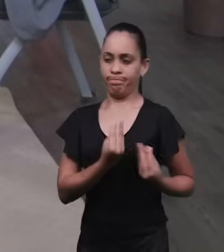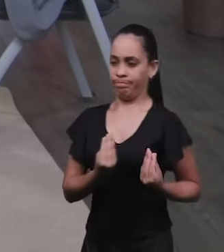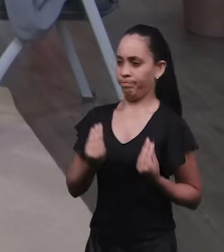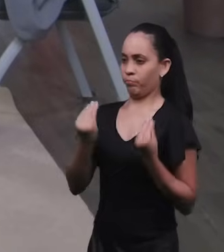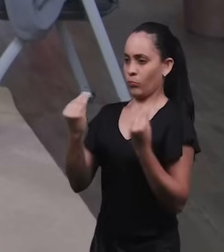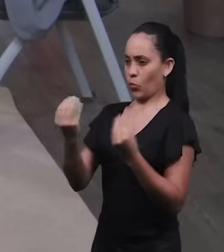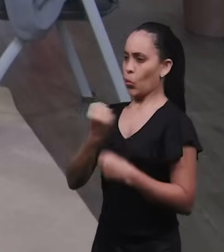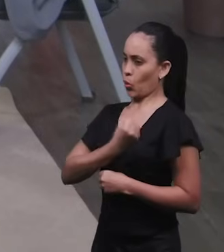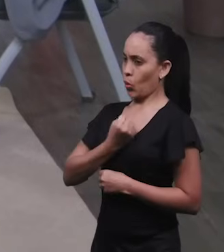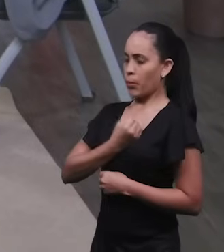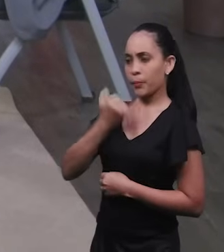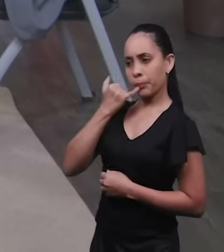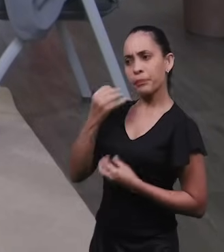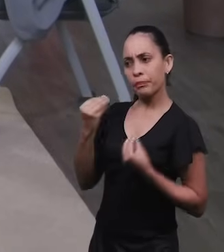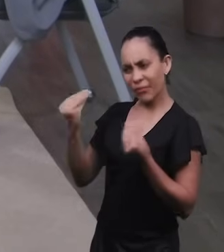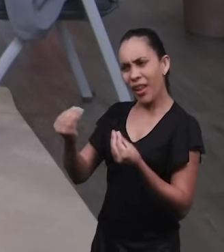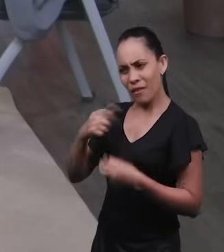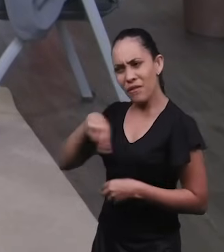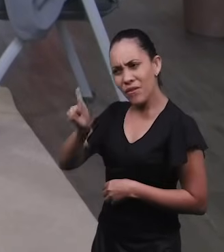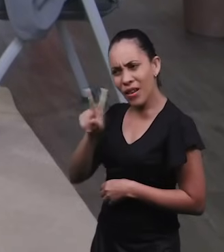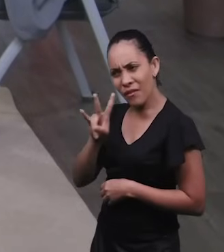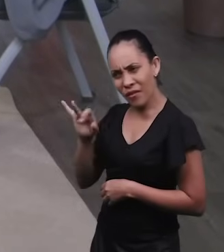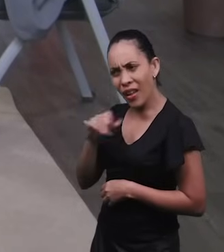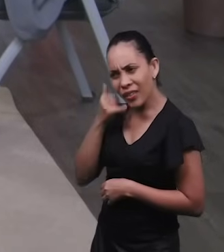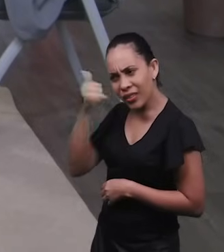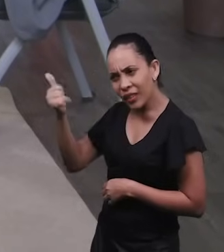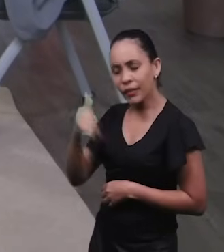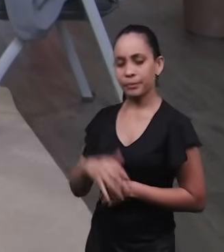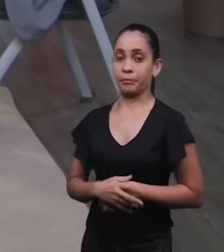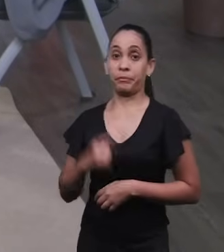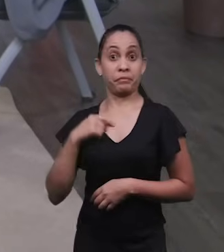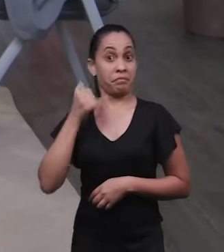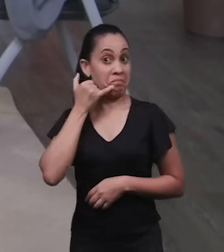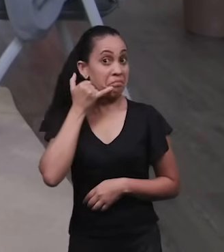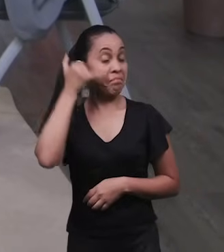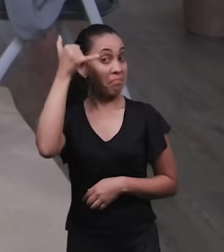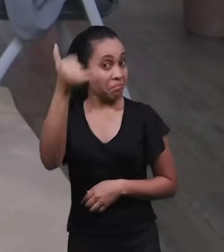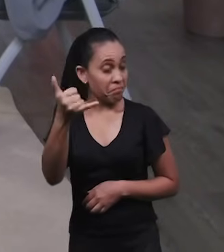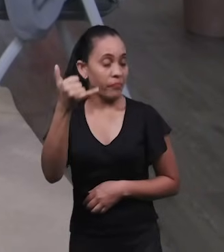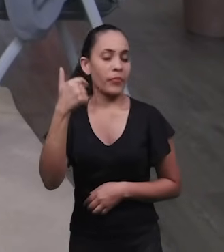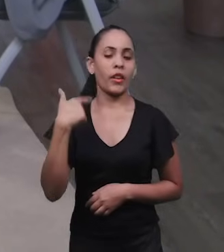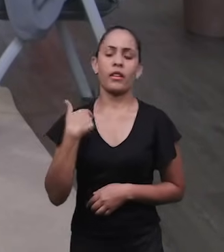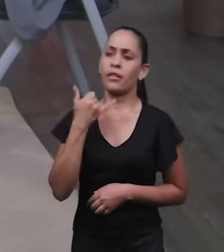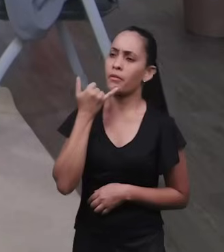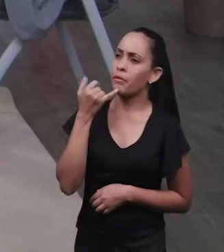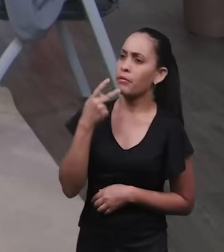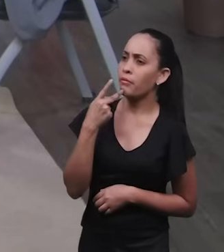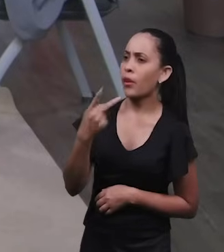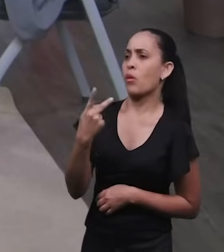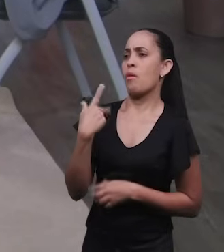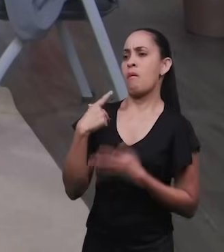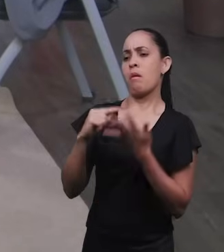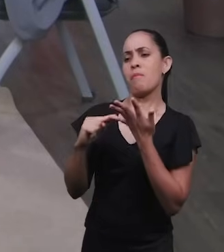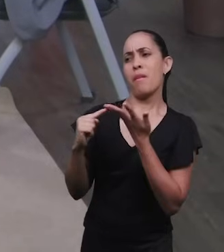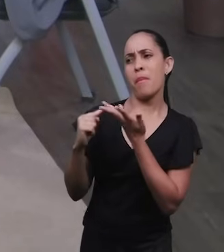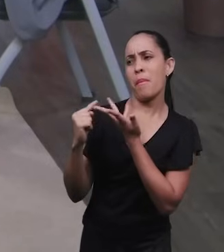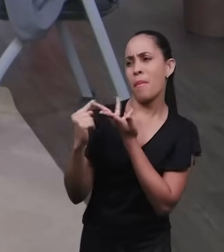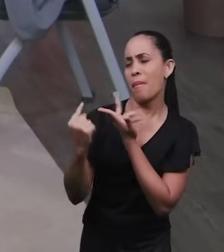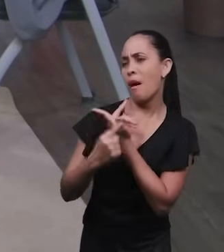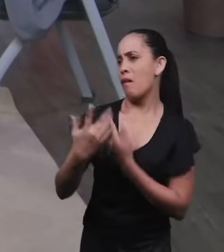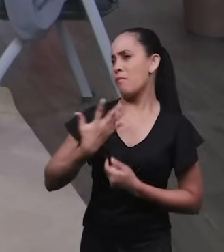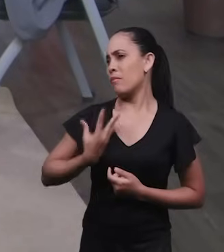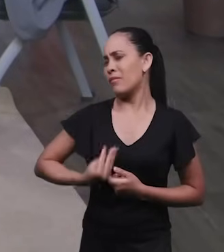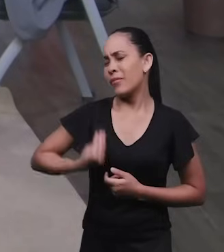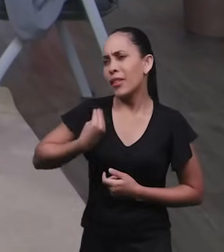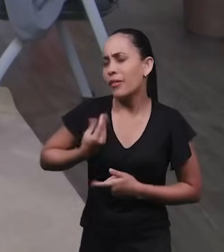número 0800 para ele ligar. E ele ligou. E ele relatou essa situação